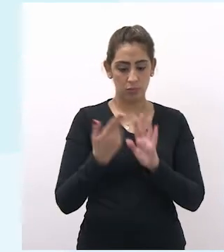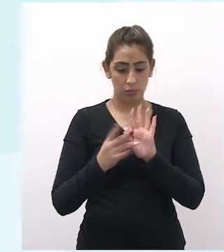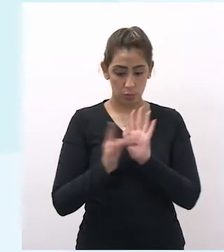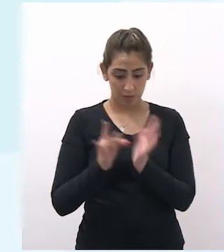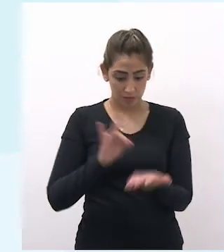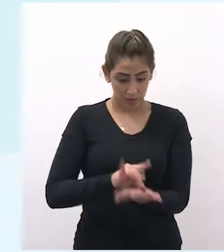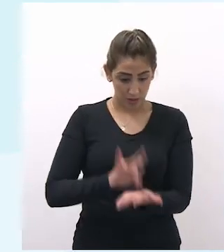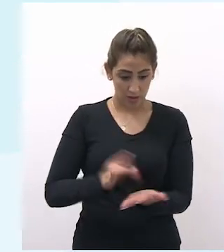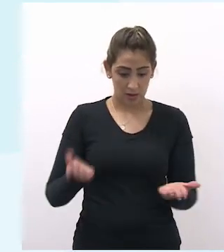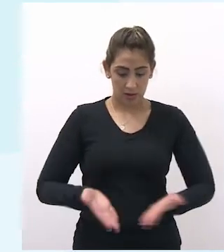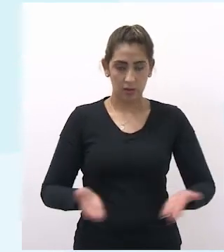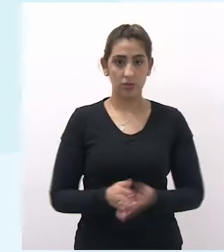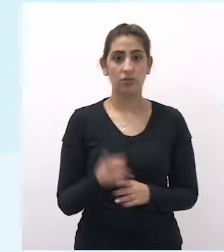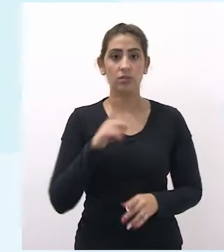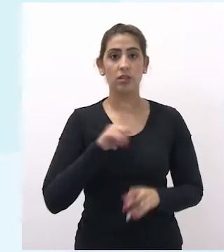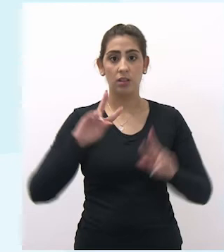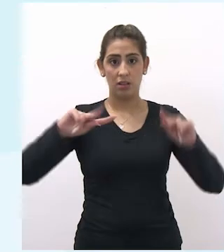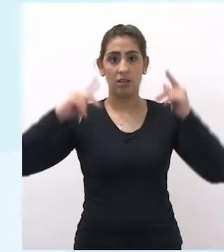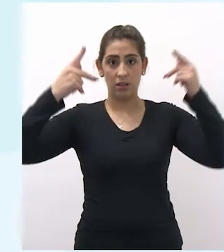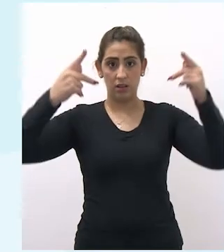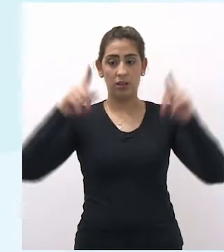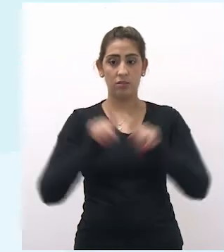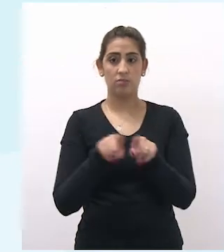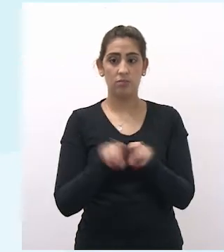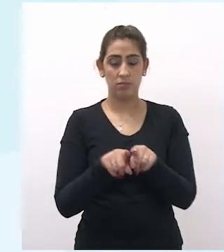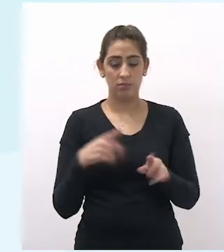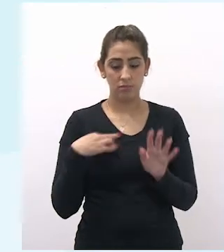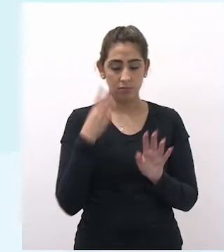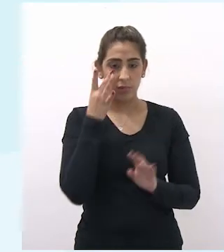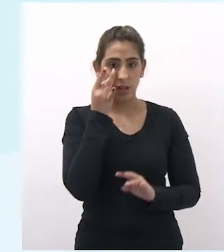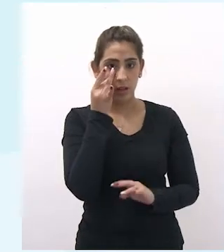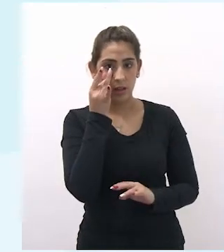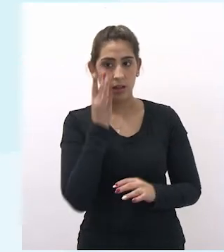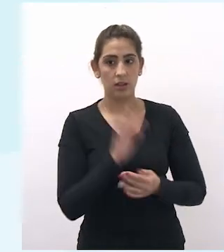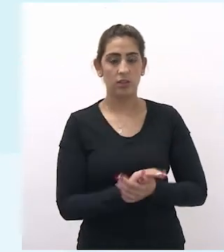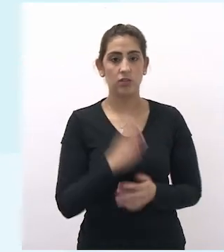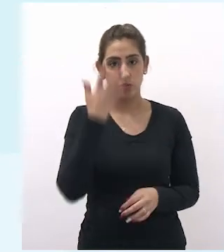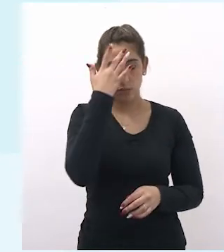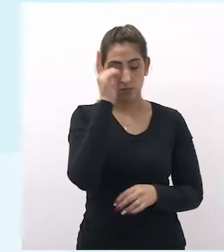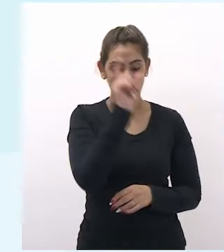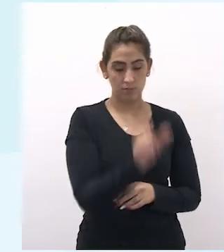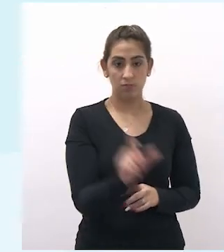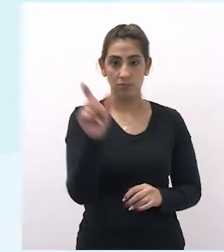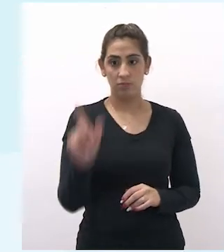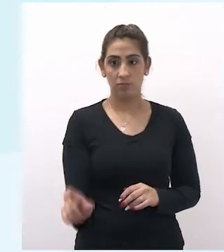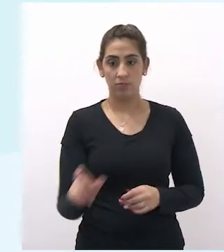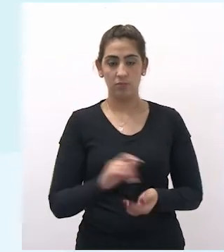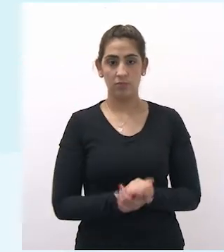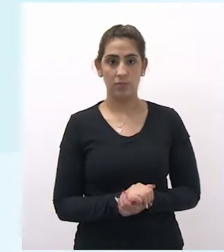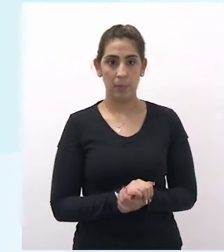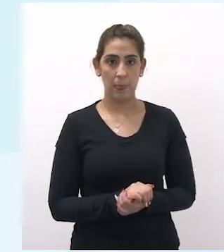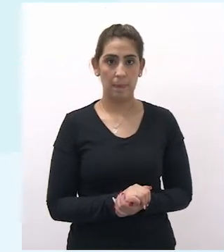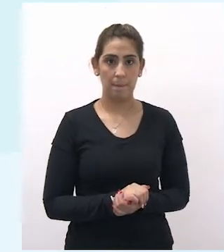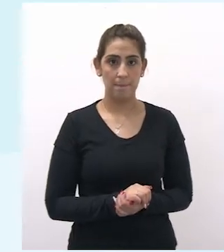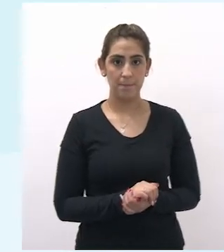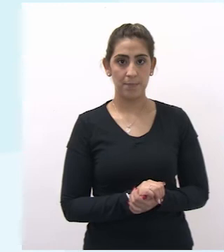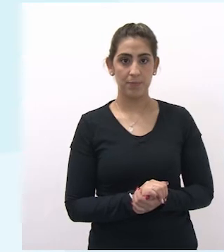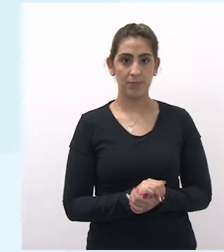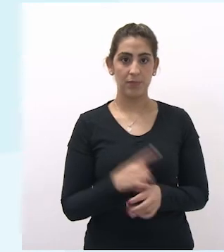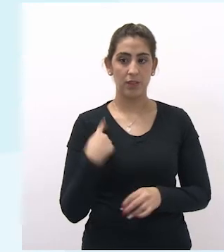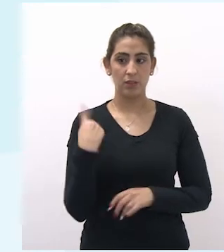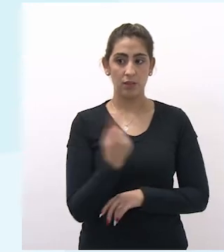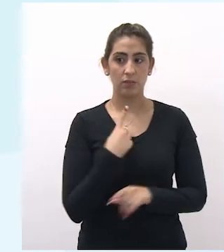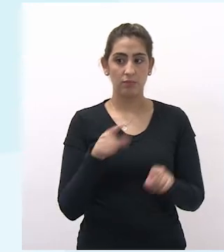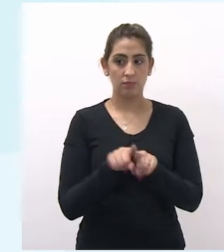tiver esse link de contextualizar com a nossa realidade, a discussão fica um tanto inócua, né? Então, o nosso principal objetivo também é